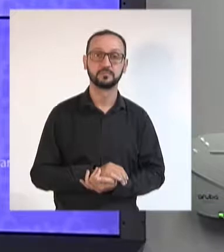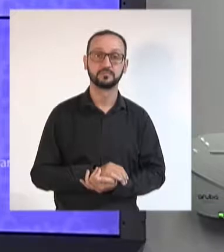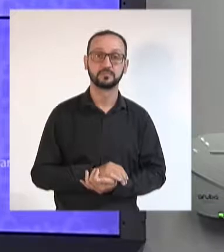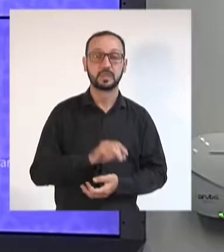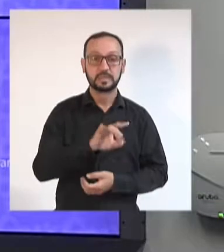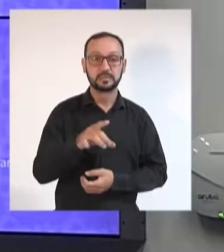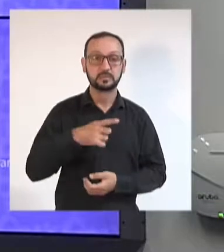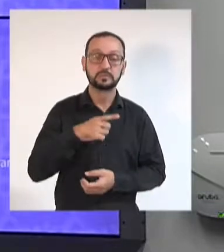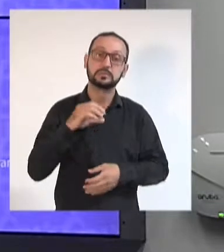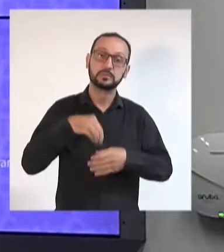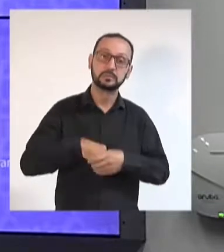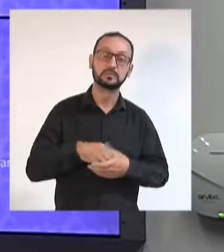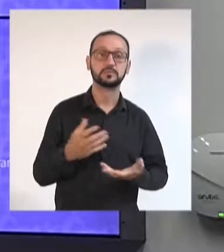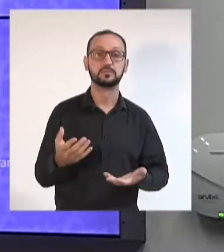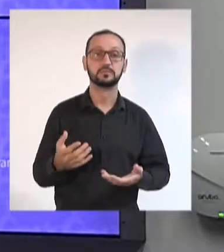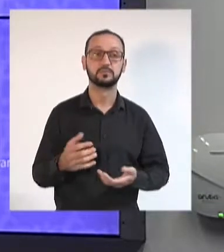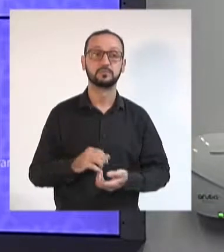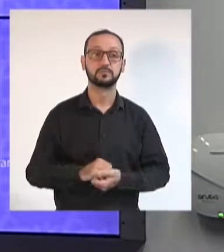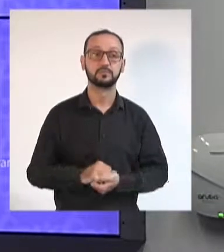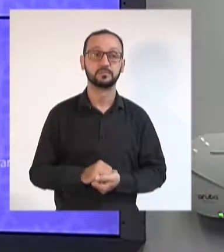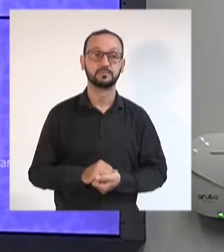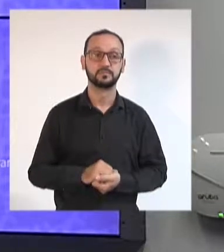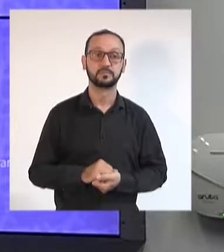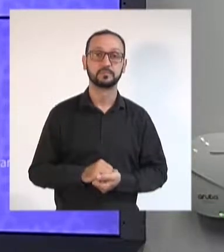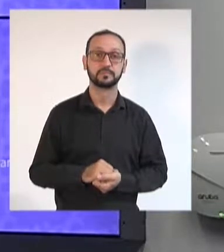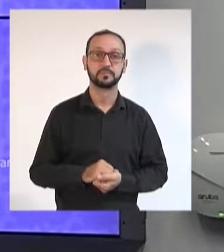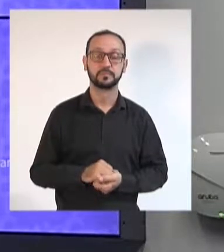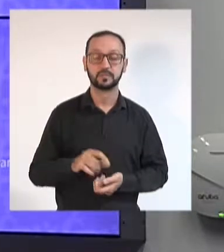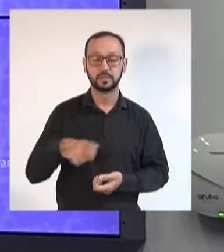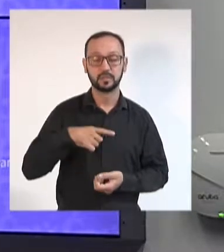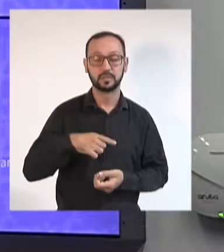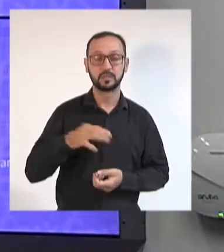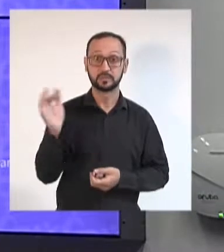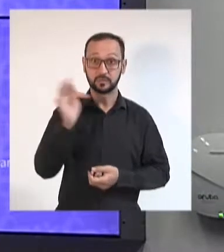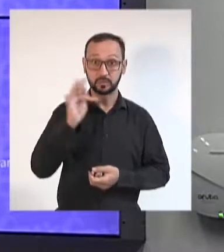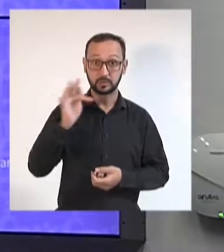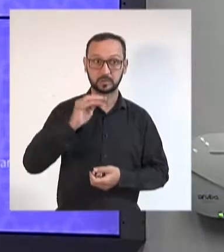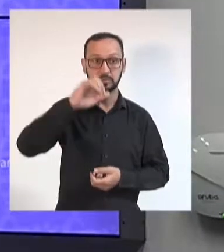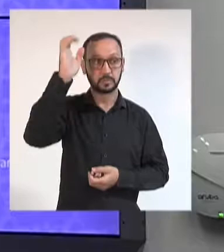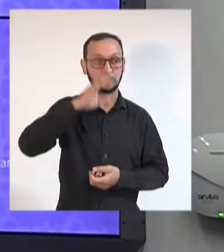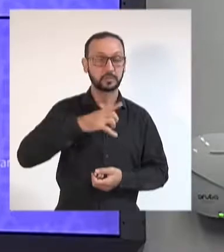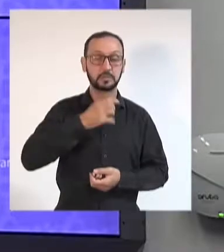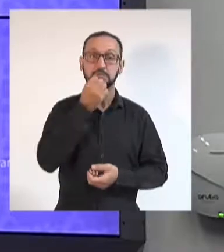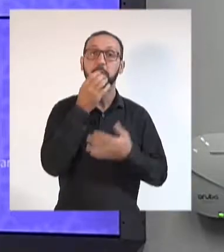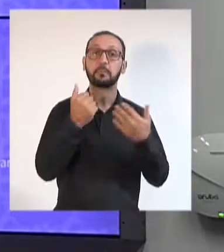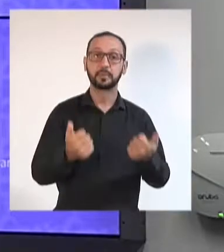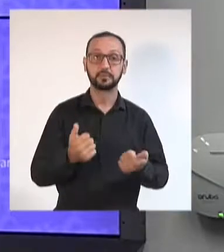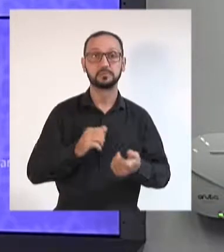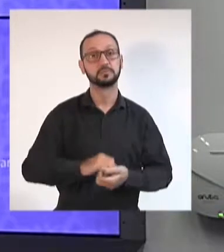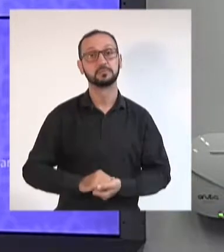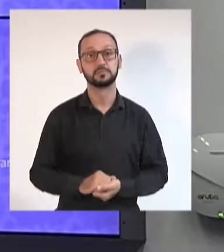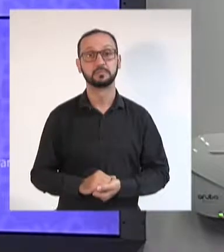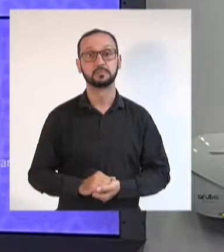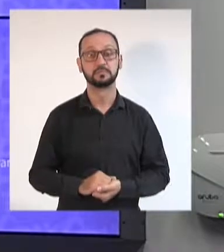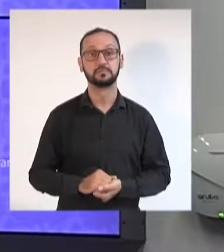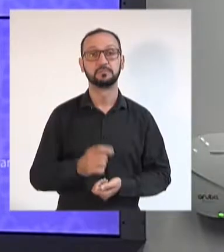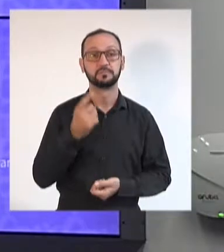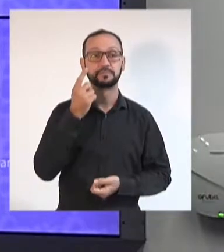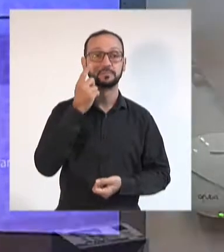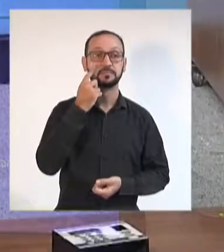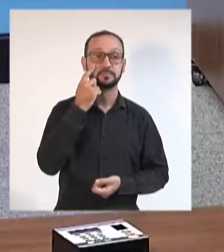o que tem. E as universidades brasileiras, elas estão muito bem colocadas. Nós